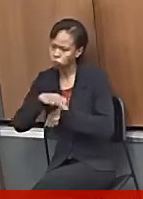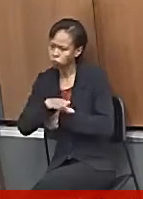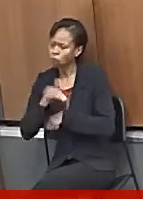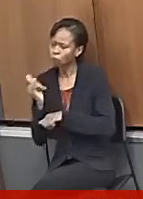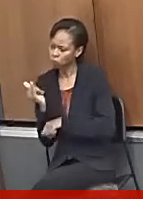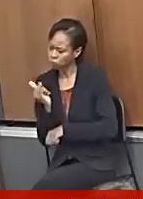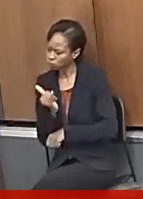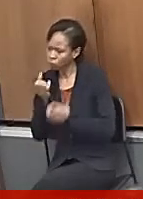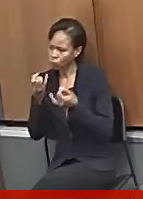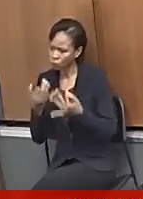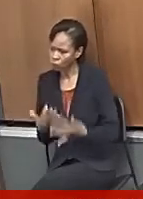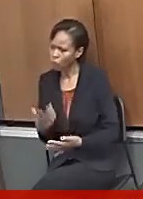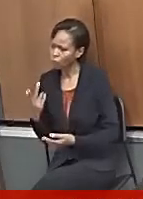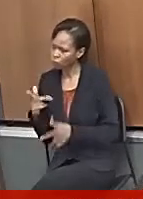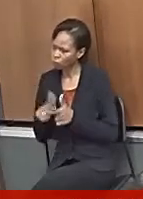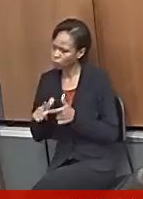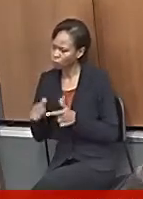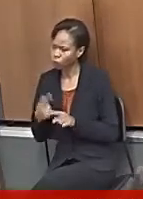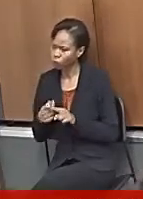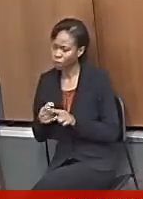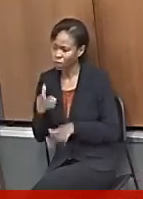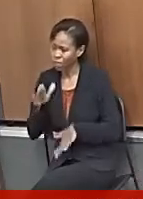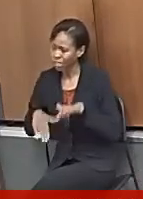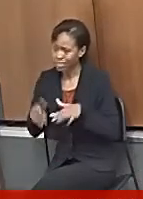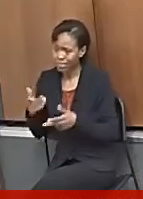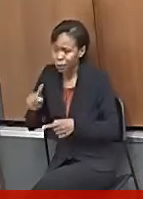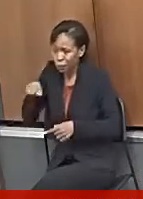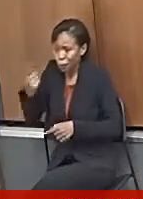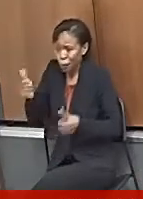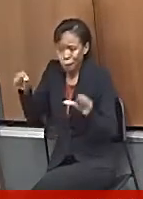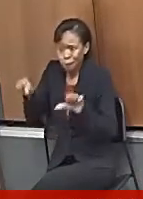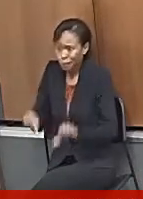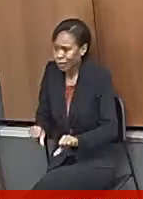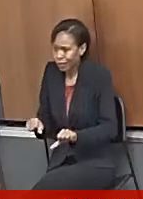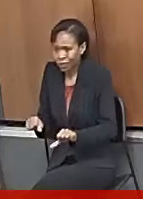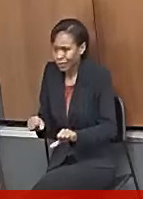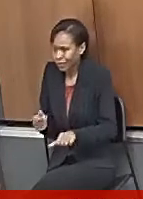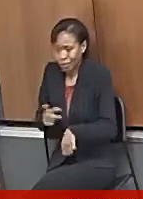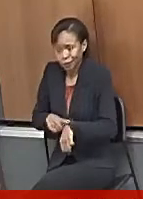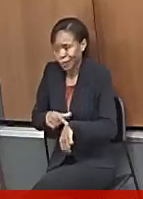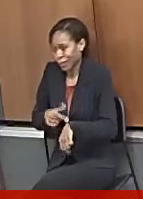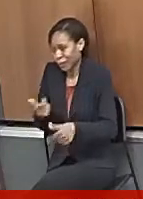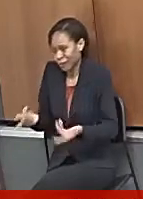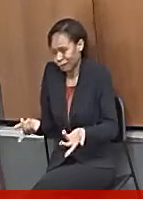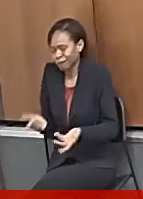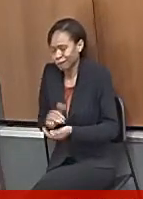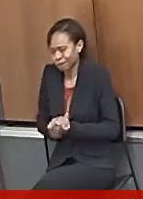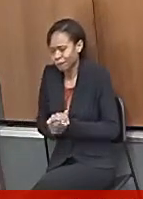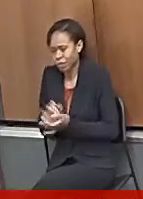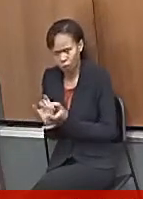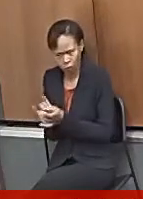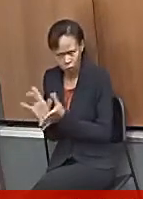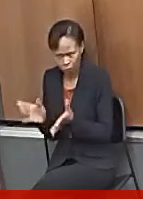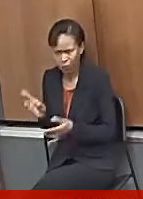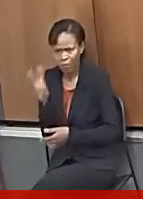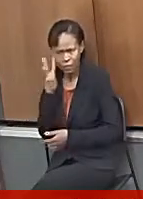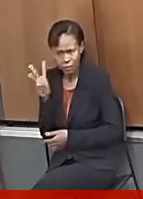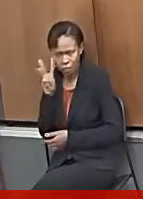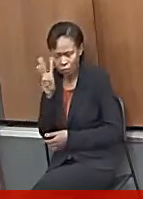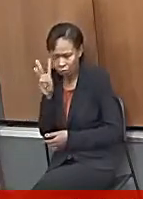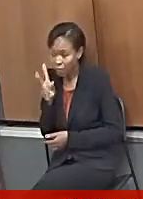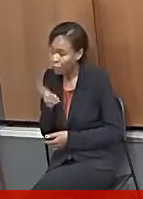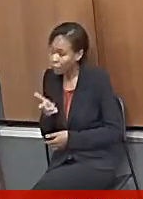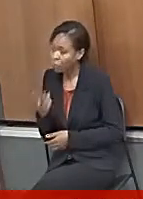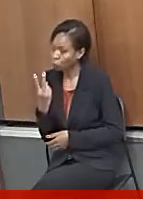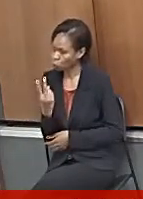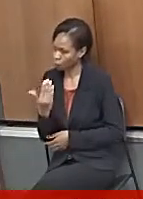situação que muitas das vezes tais complicação depois irreparável aí já passou da hora de o doutora fica à disposição toda terça 12